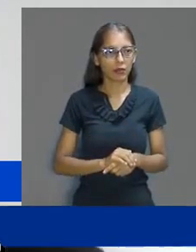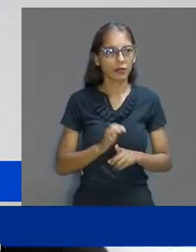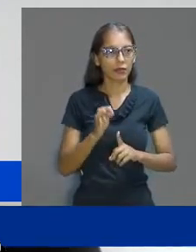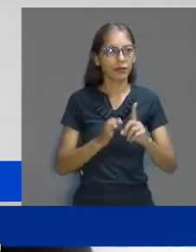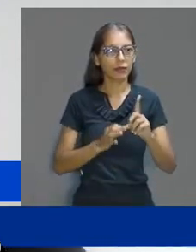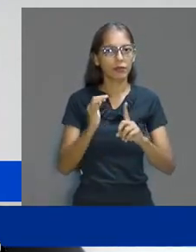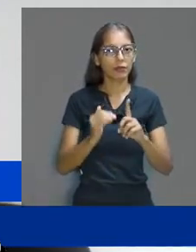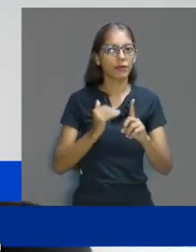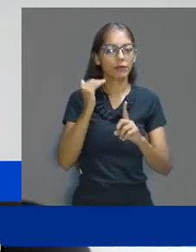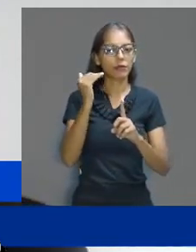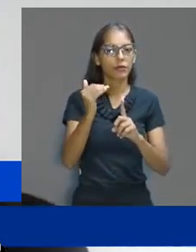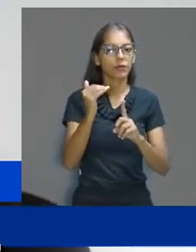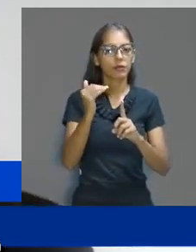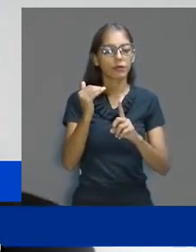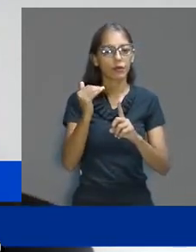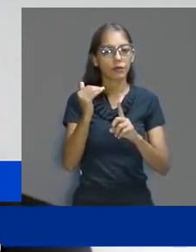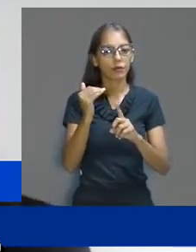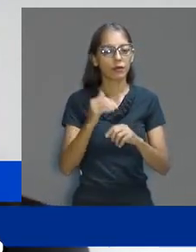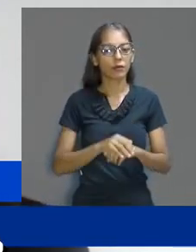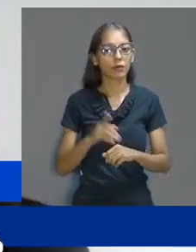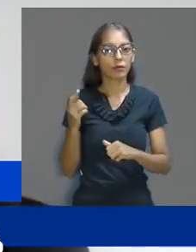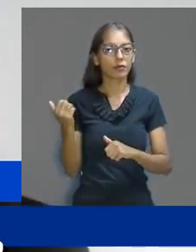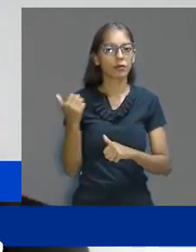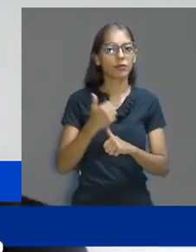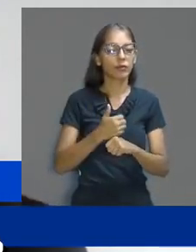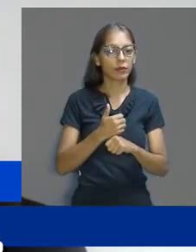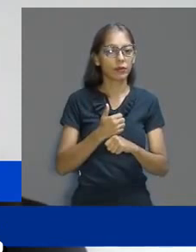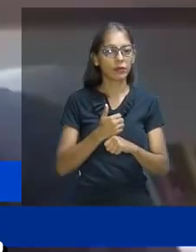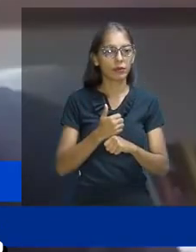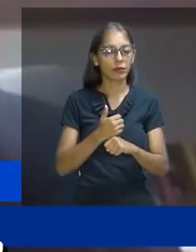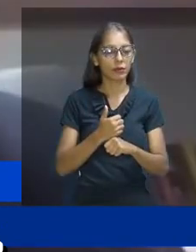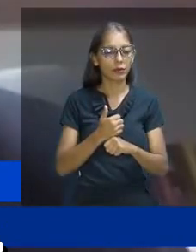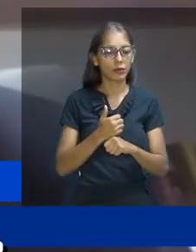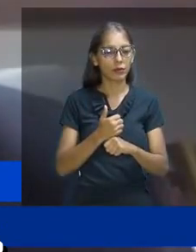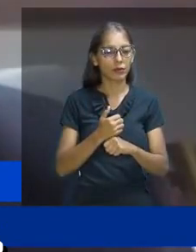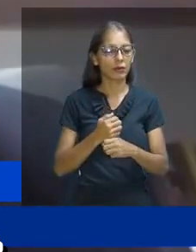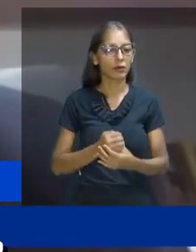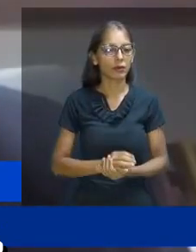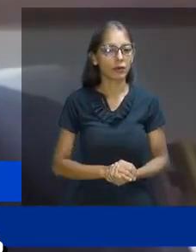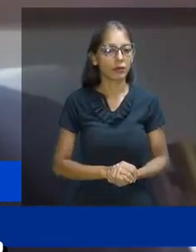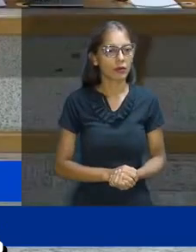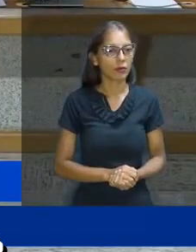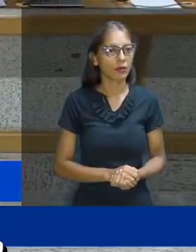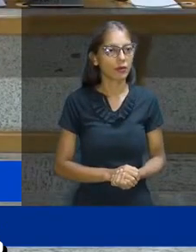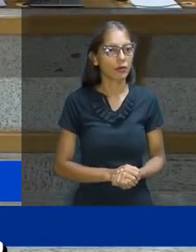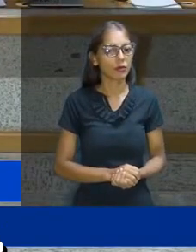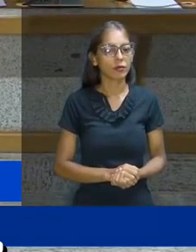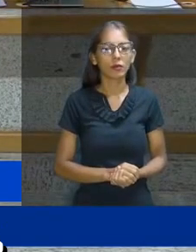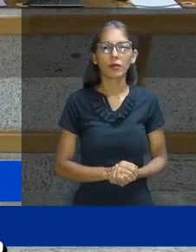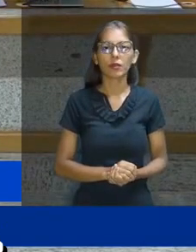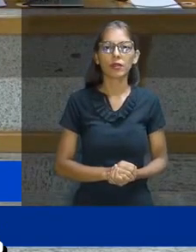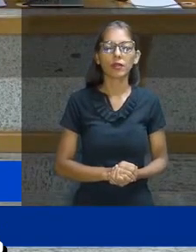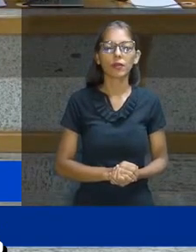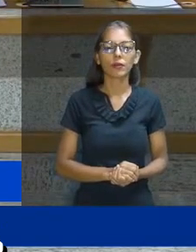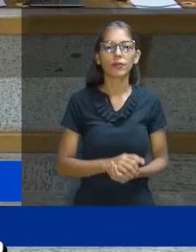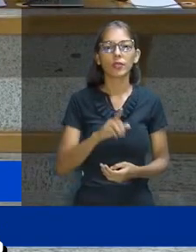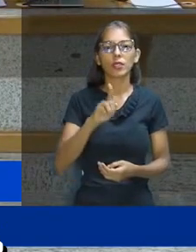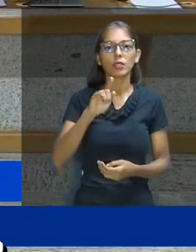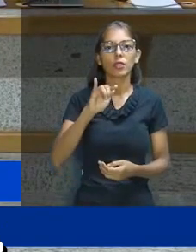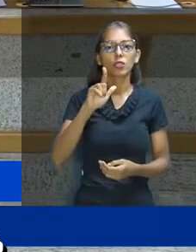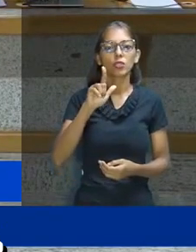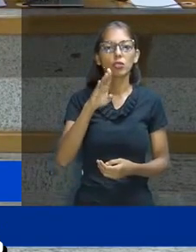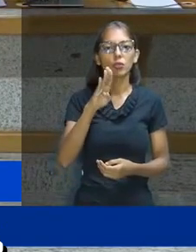que tá como suplente é o doutor... Gilberto Pinheiro. Ora, doutor... Gilberto